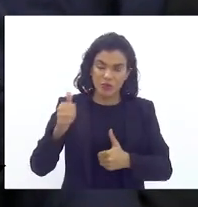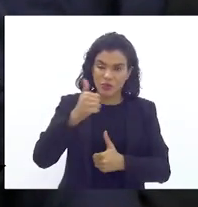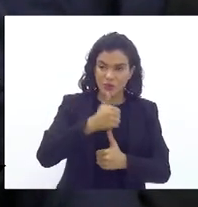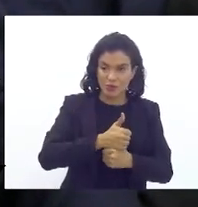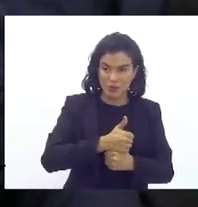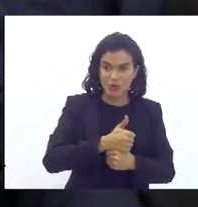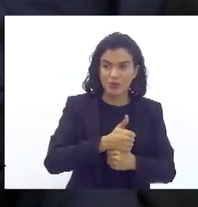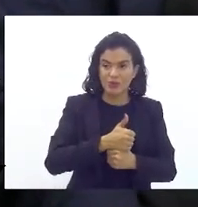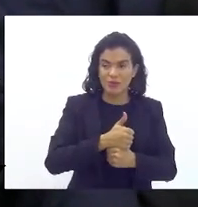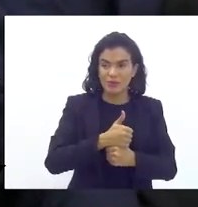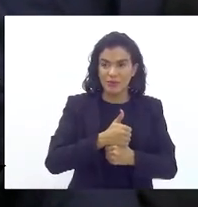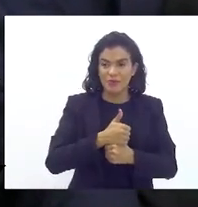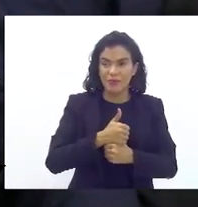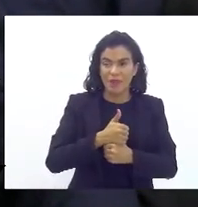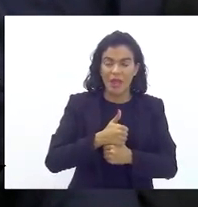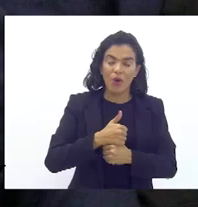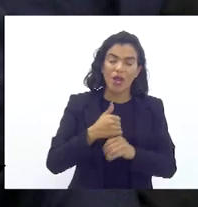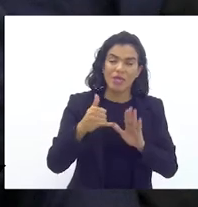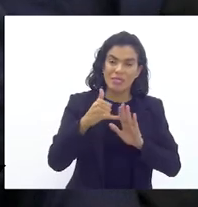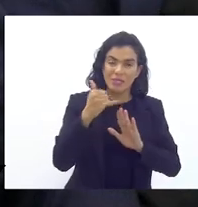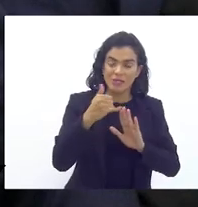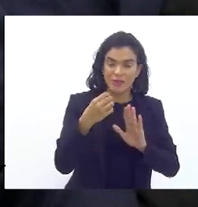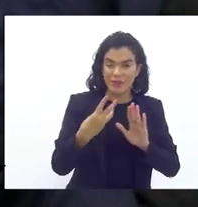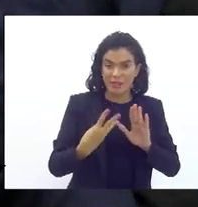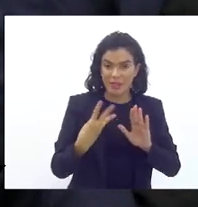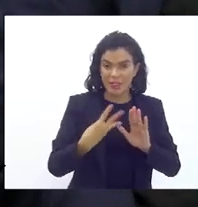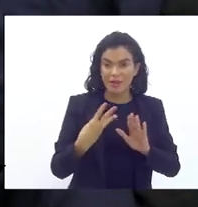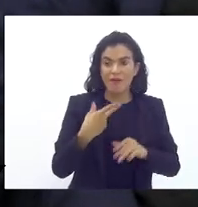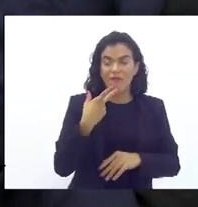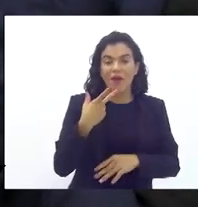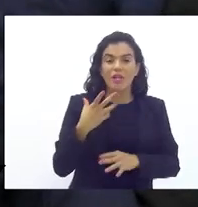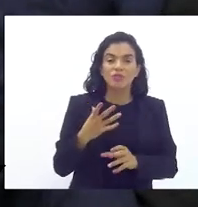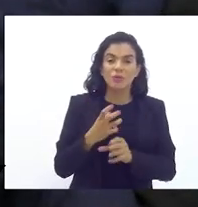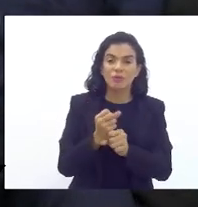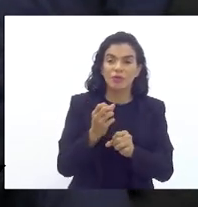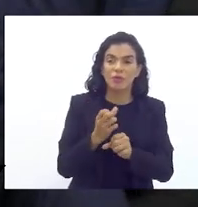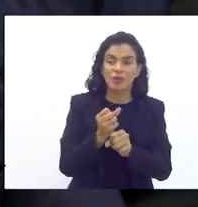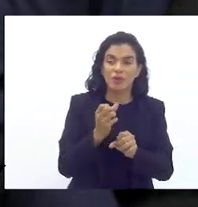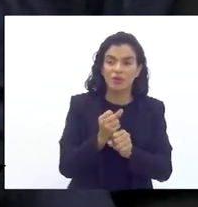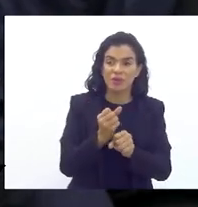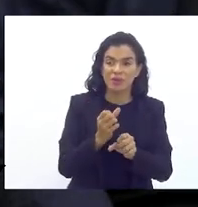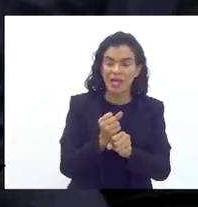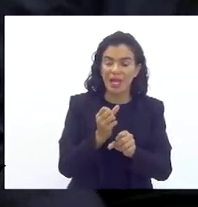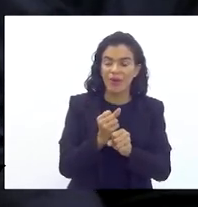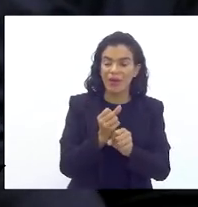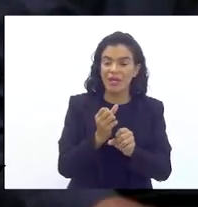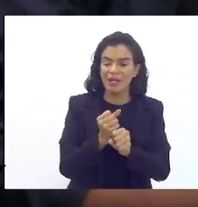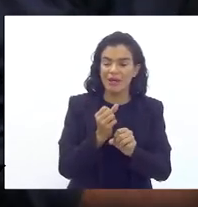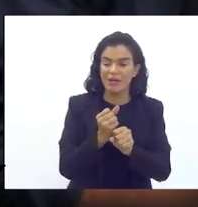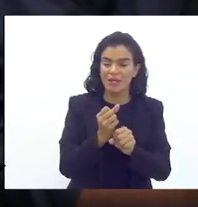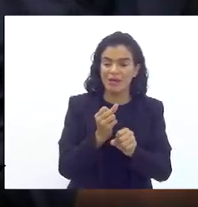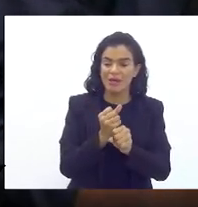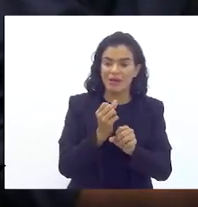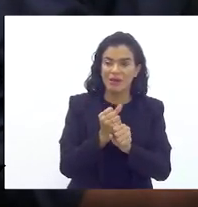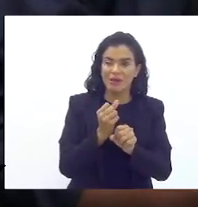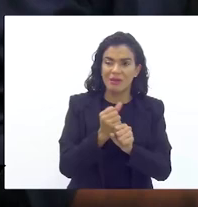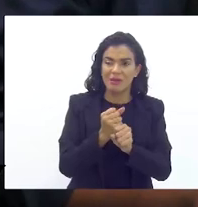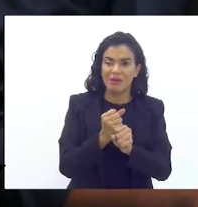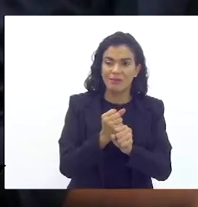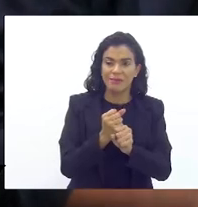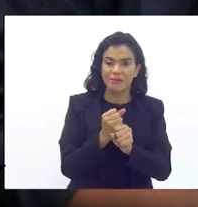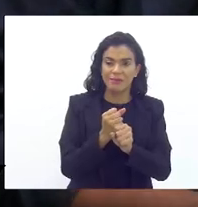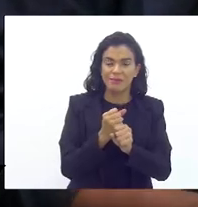substantivo virou três fala em dados telemáticos é necessário se a gente for